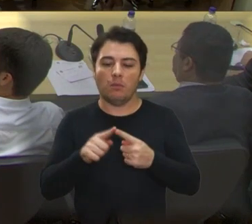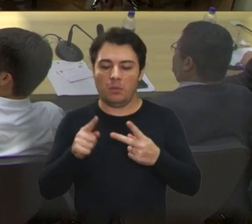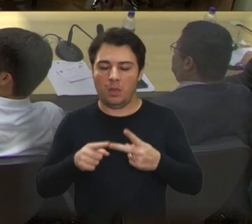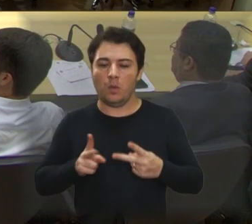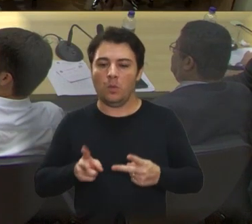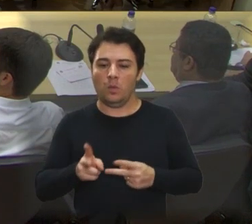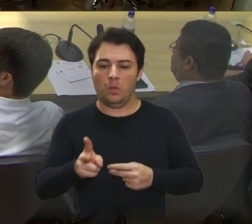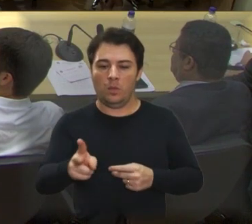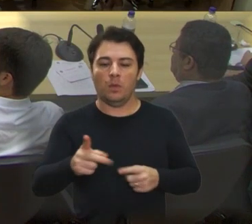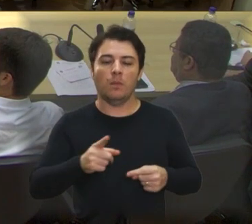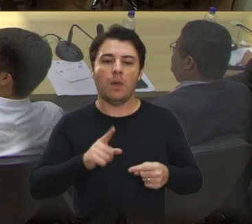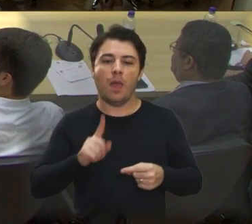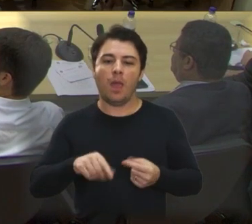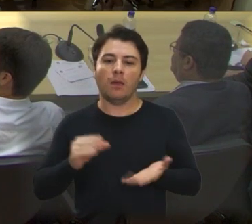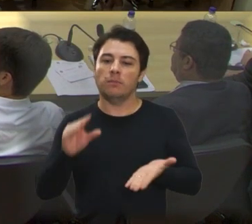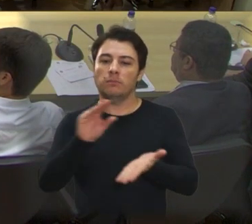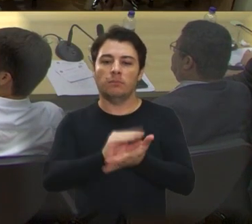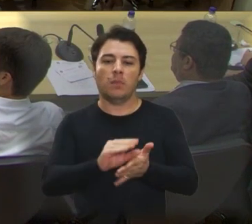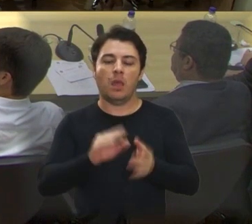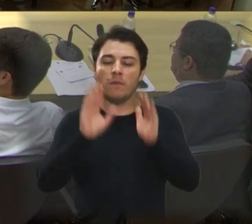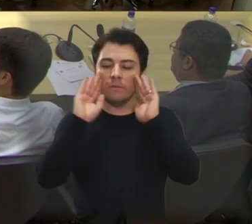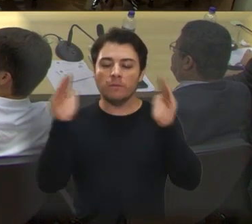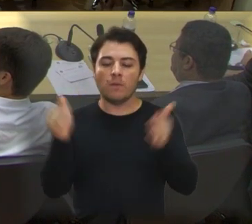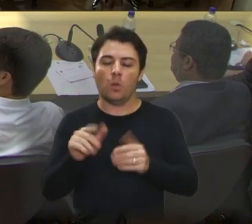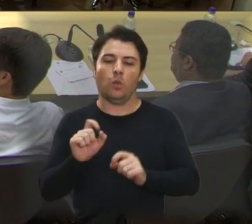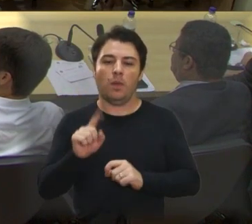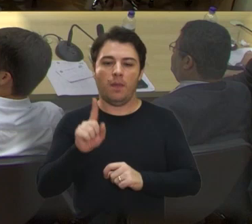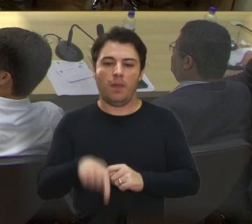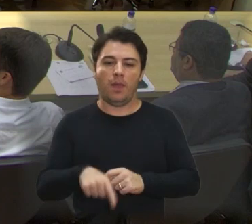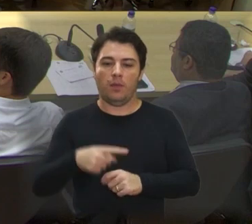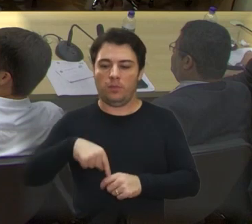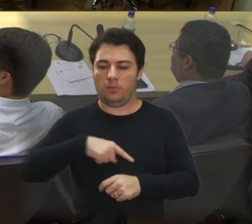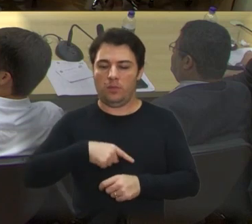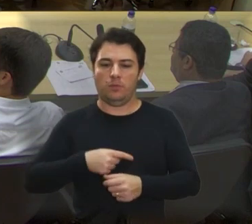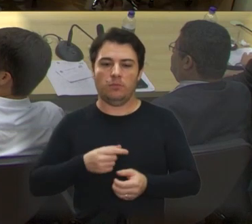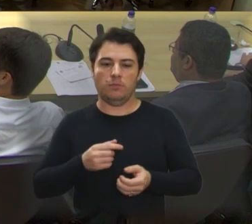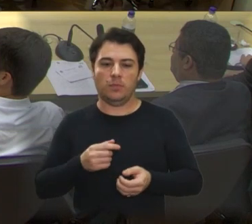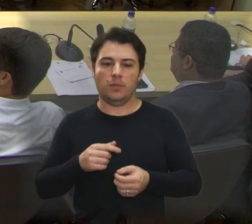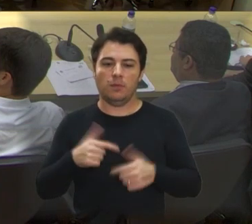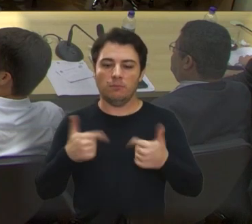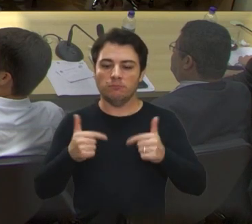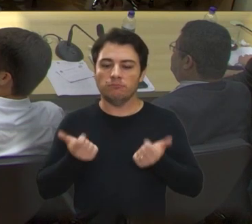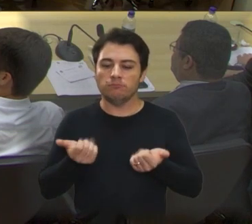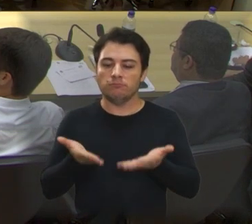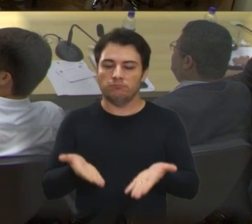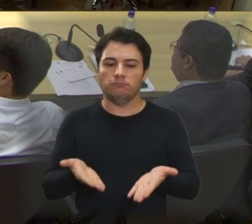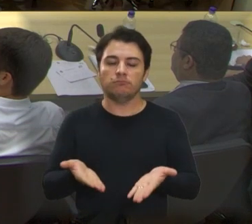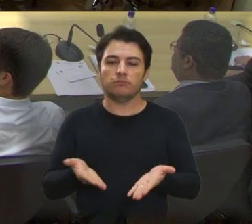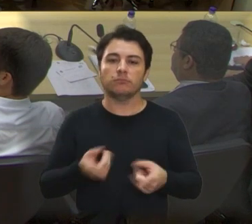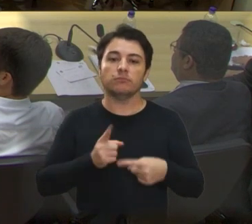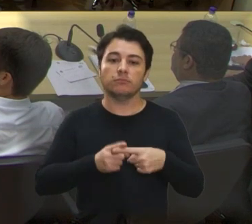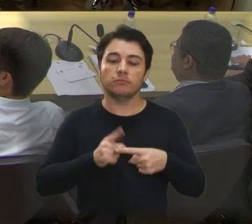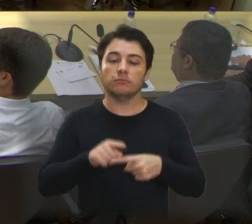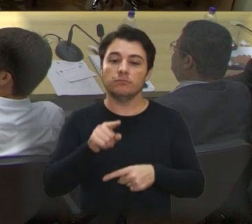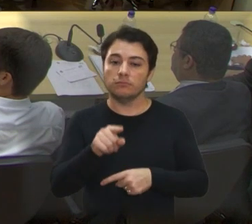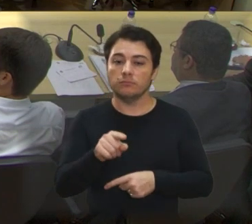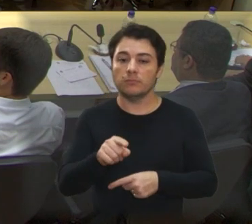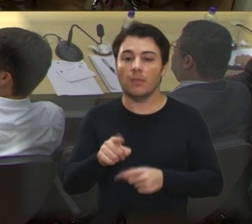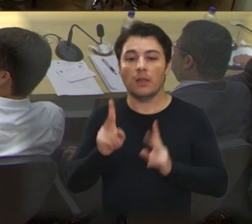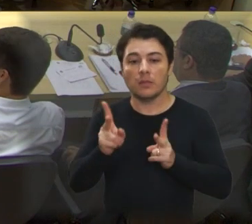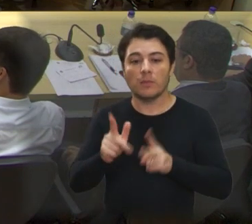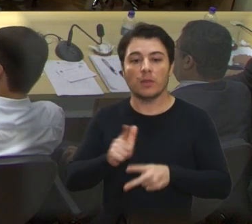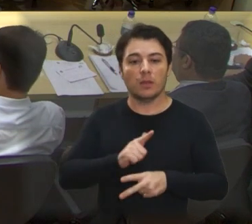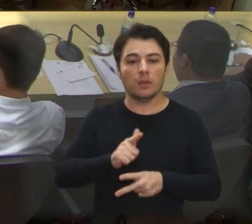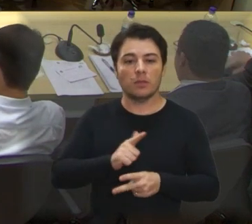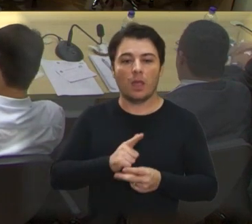é todo investimento e todo nosso foco É voltado a realizar esse tipo de ação de melhoramento investimento para não deixar